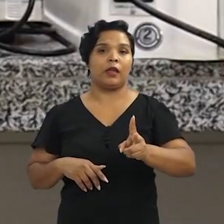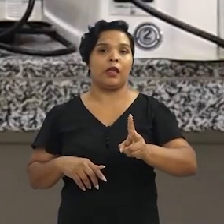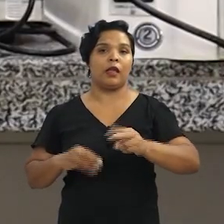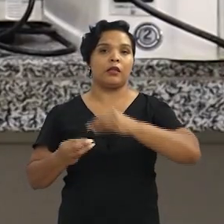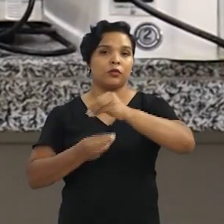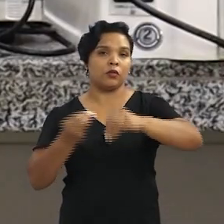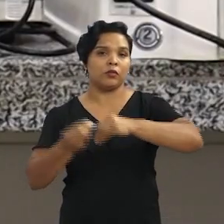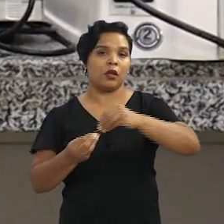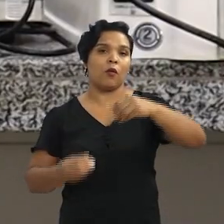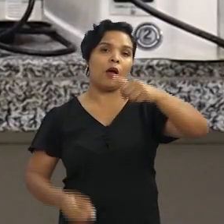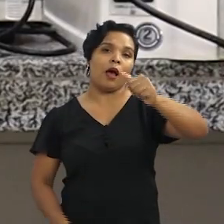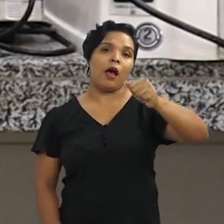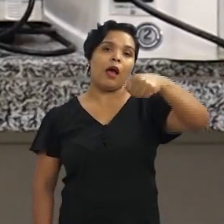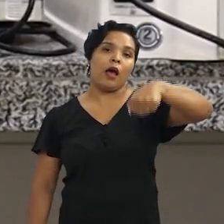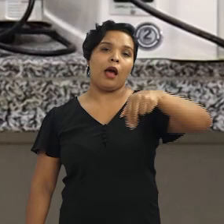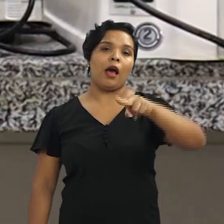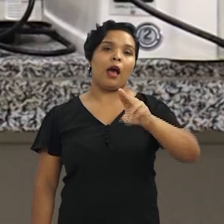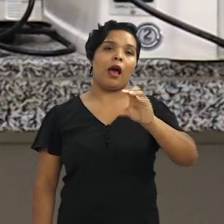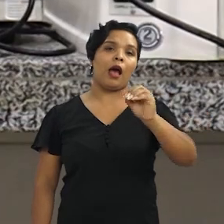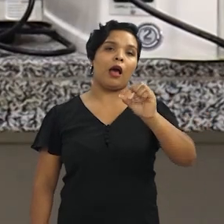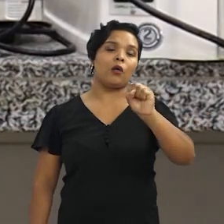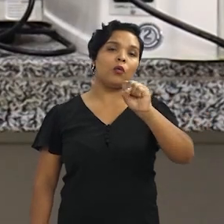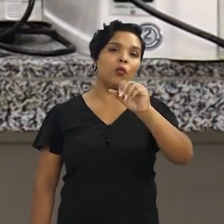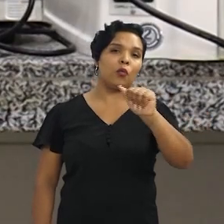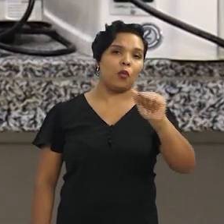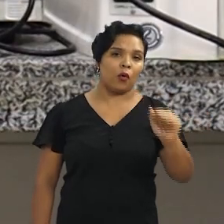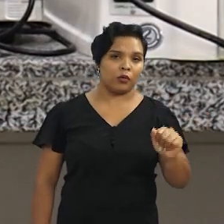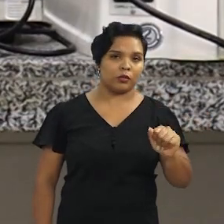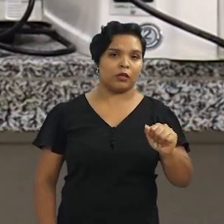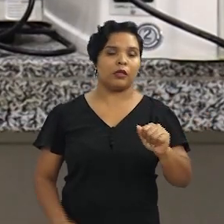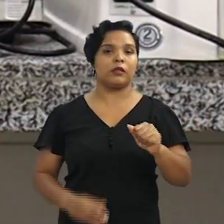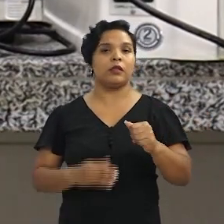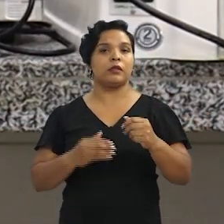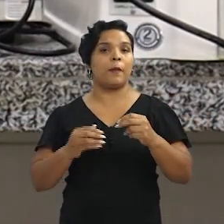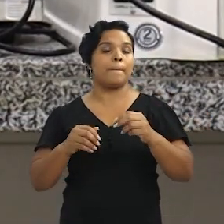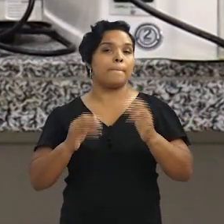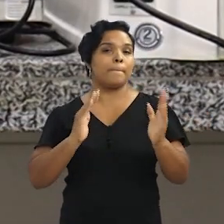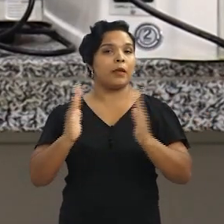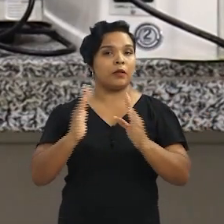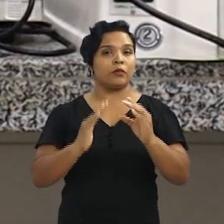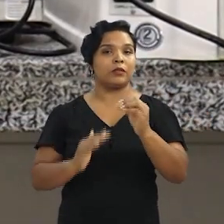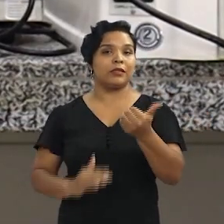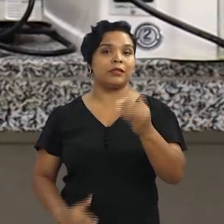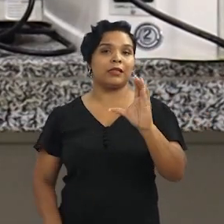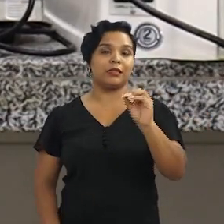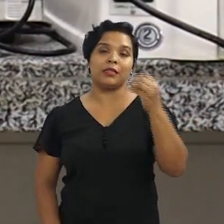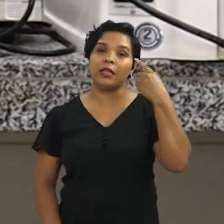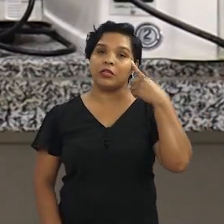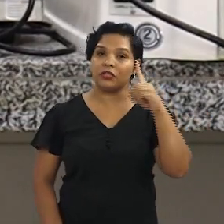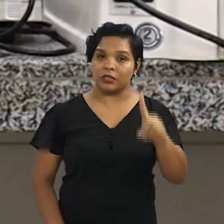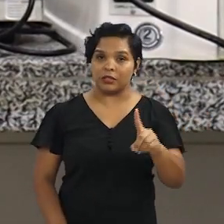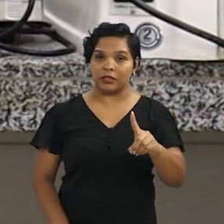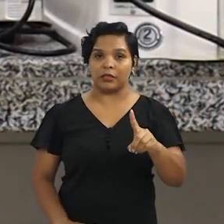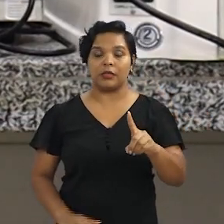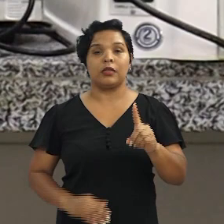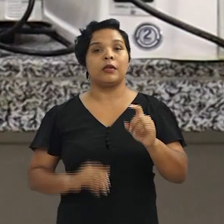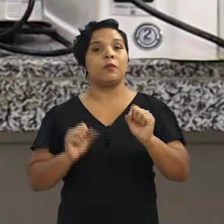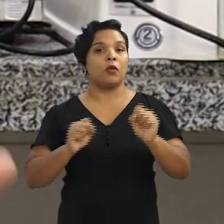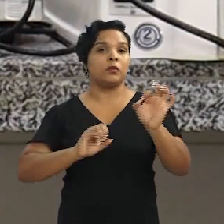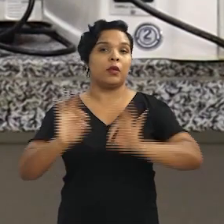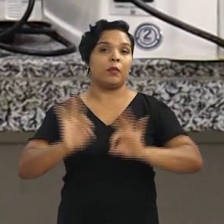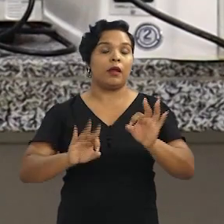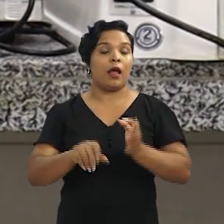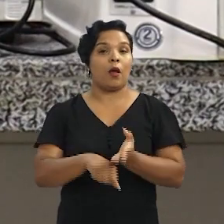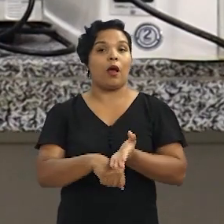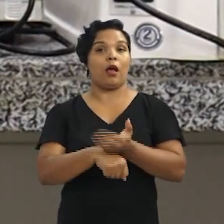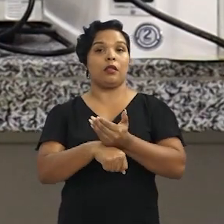dispersos em solução aquosa durante esse período de 60 dias. o que permite, por exemplo,